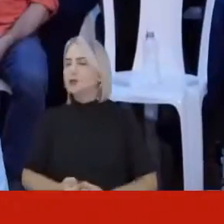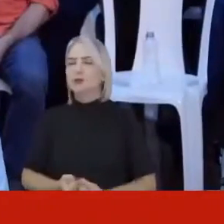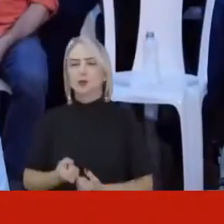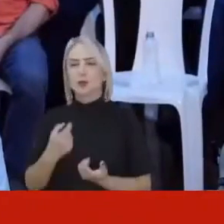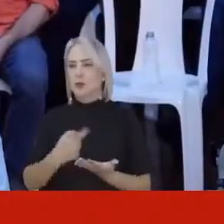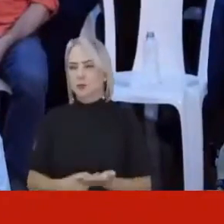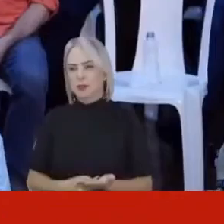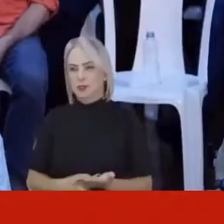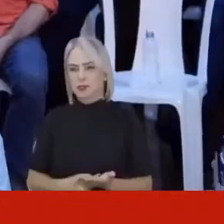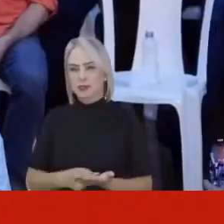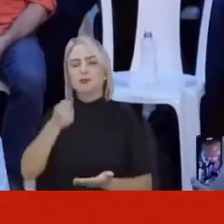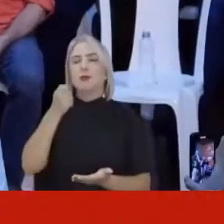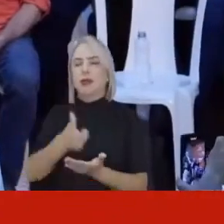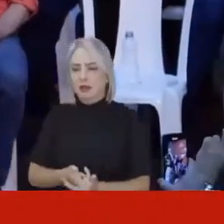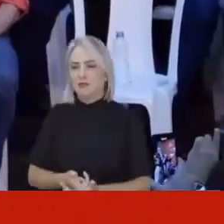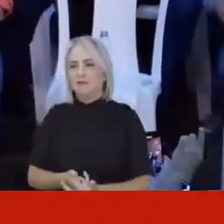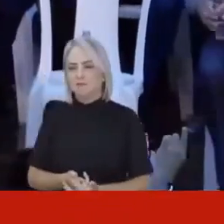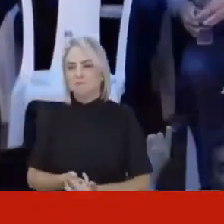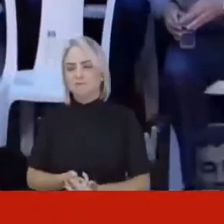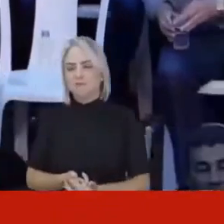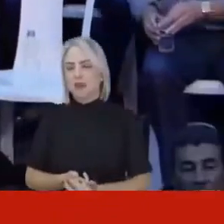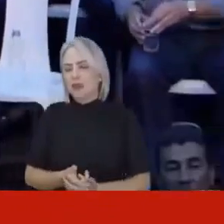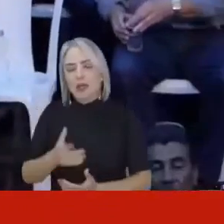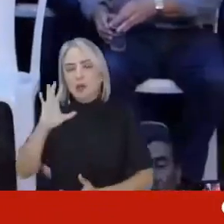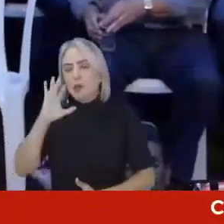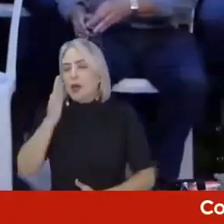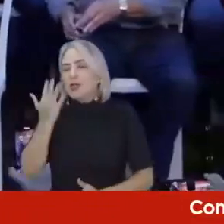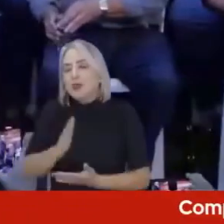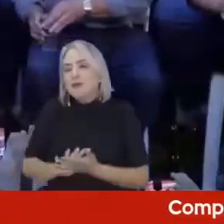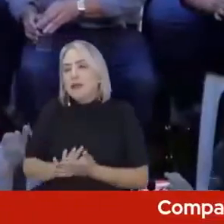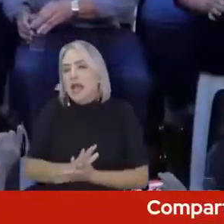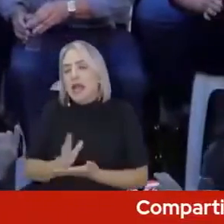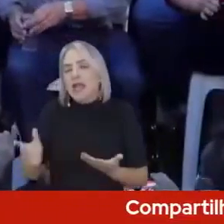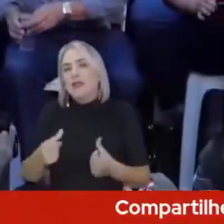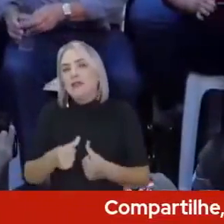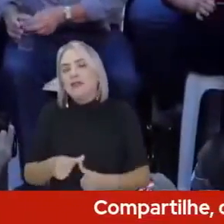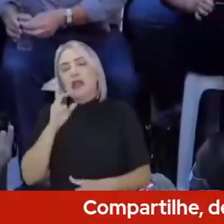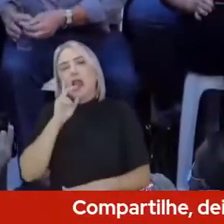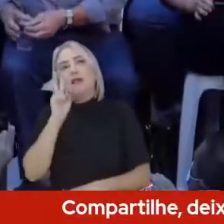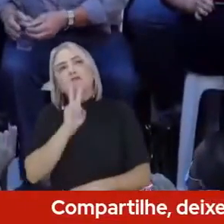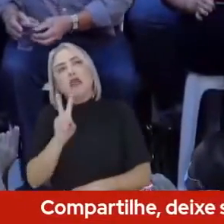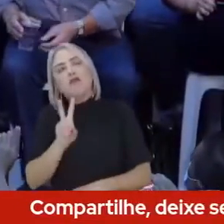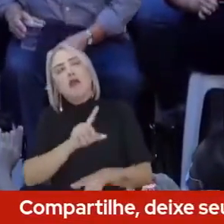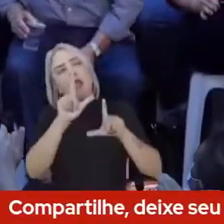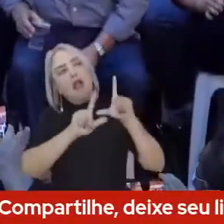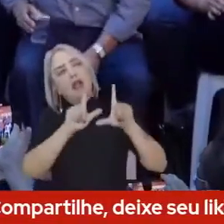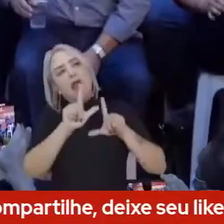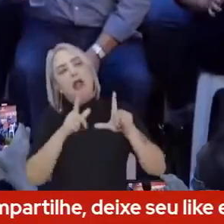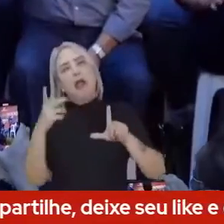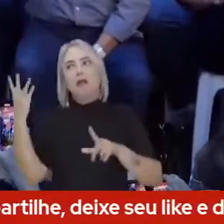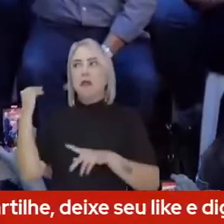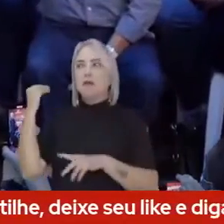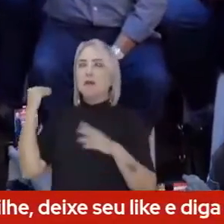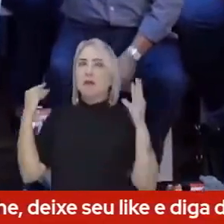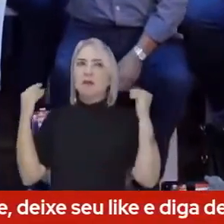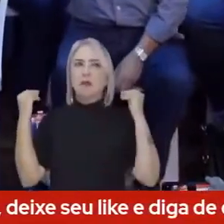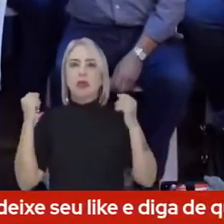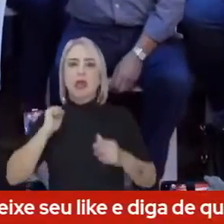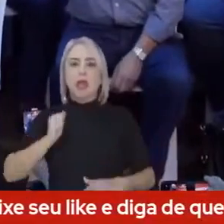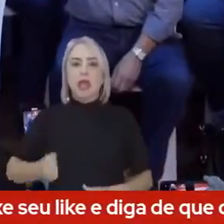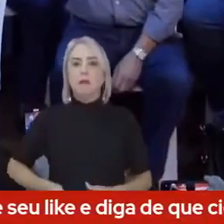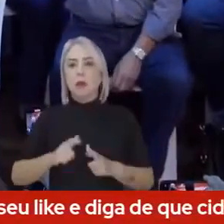pagar. Não adianta a gente ficar vendo jornal e ouvir dizer a Bolsa cresceu 10%.